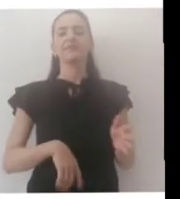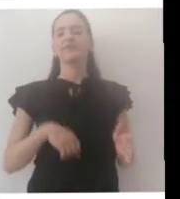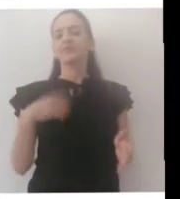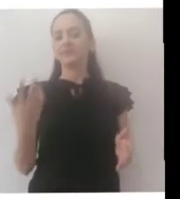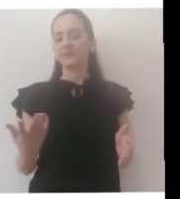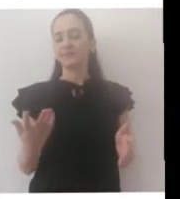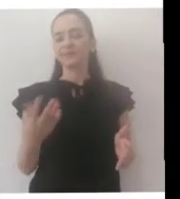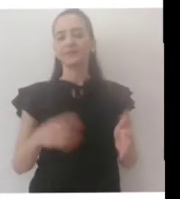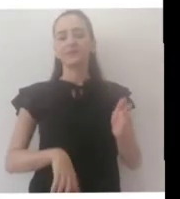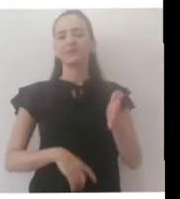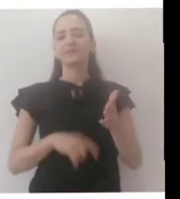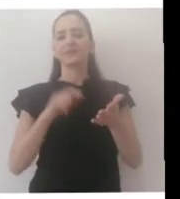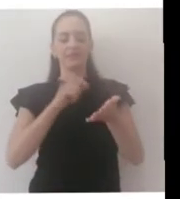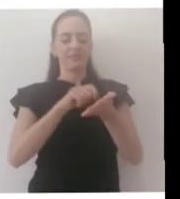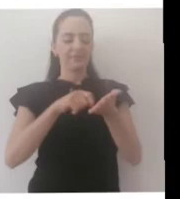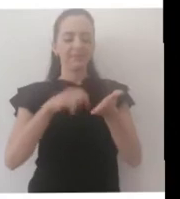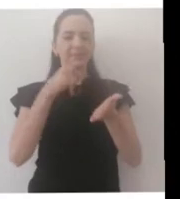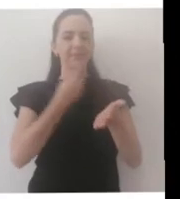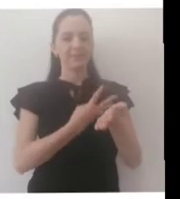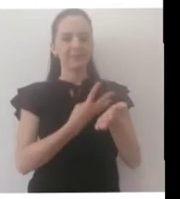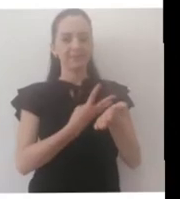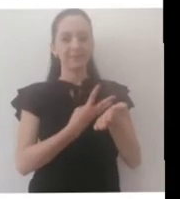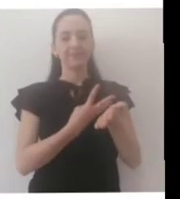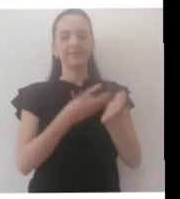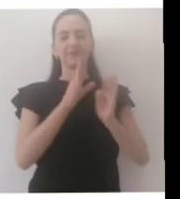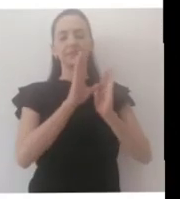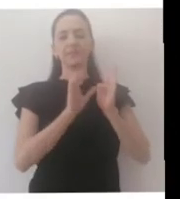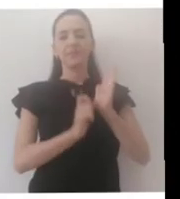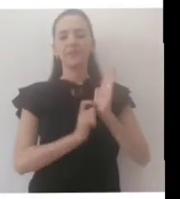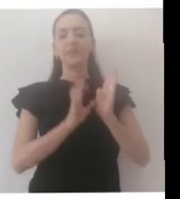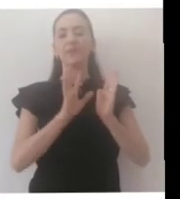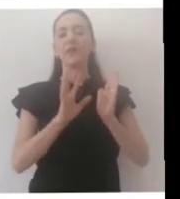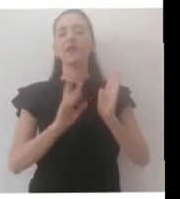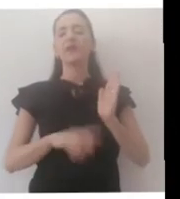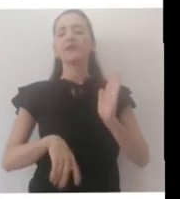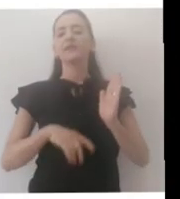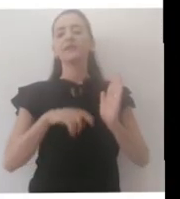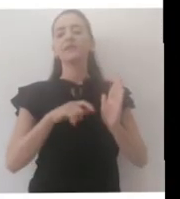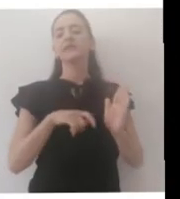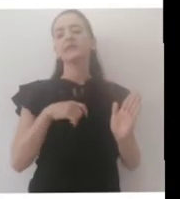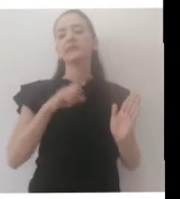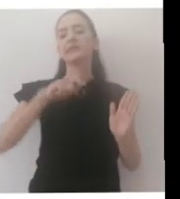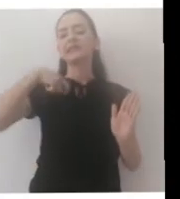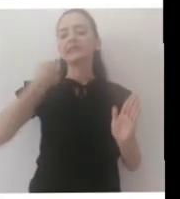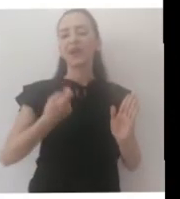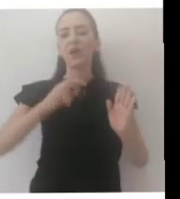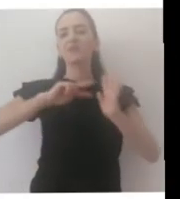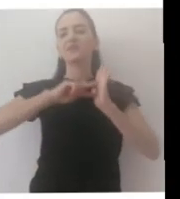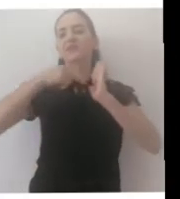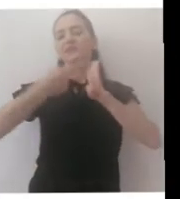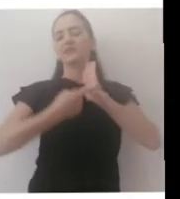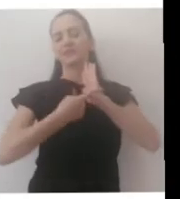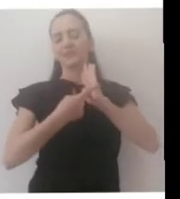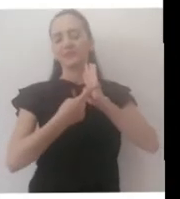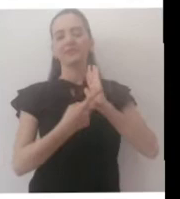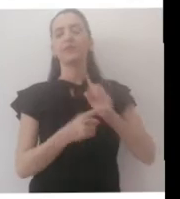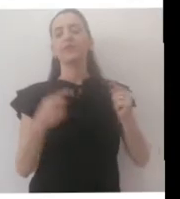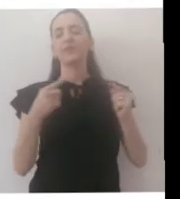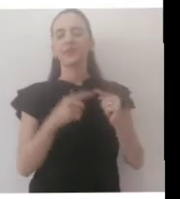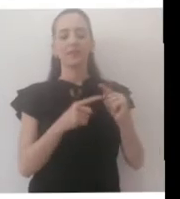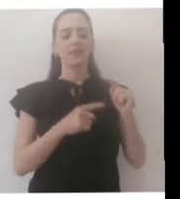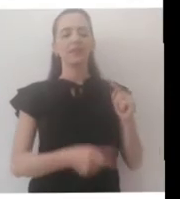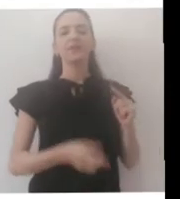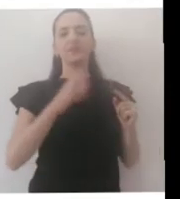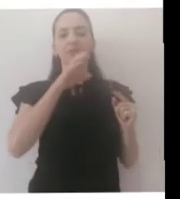significado disso para mim, 3 coisas. Então, símbolo é sempre a representação disso. E o outro é